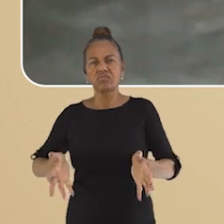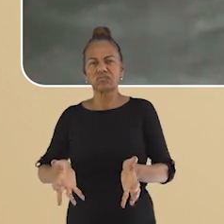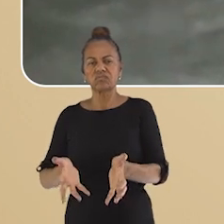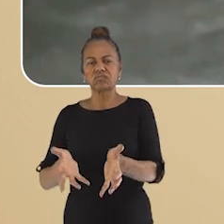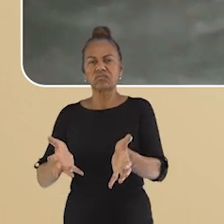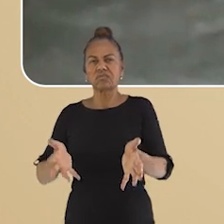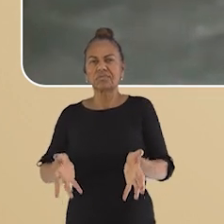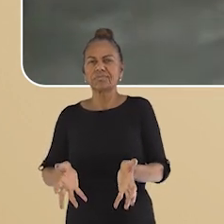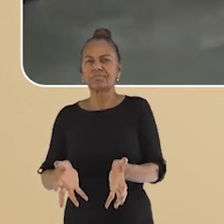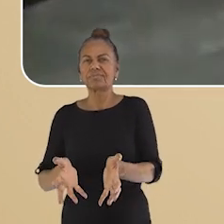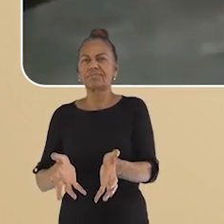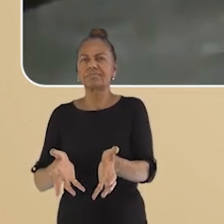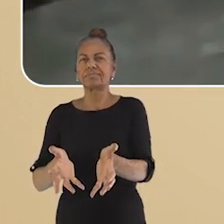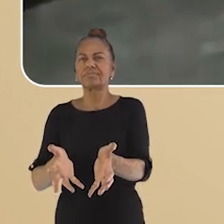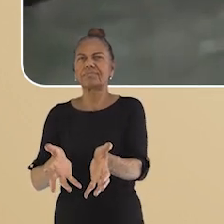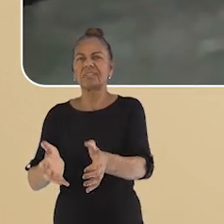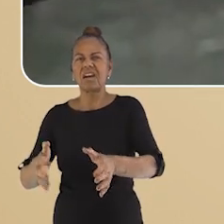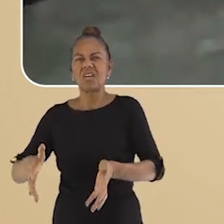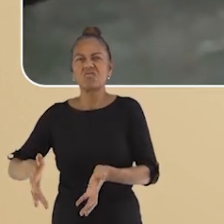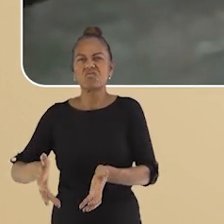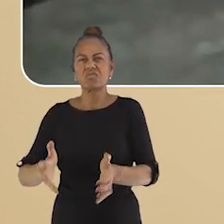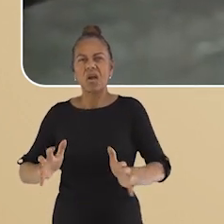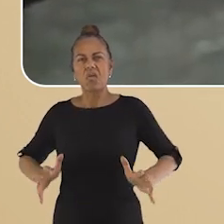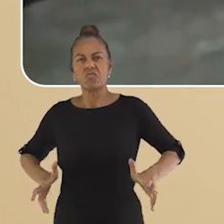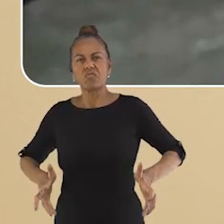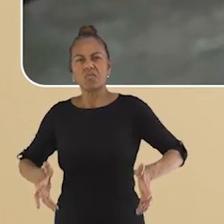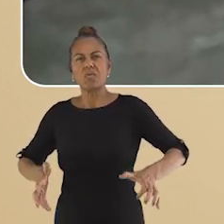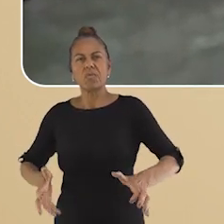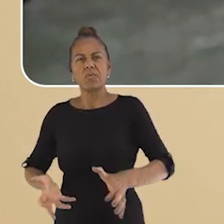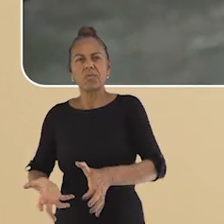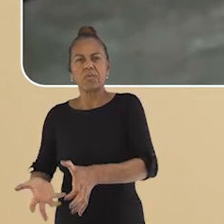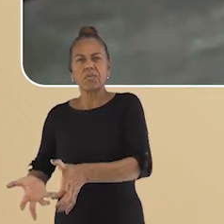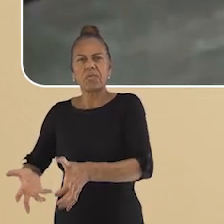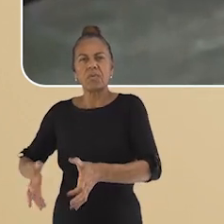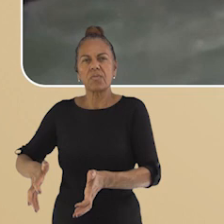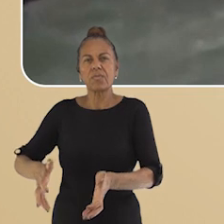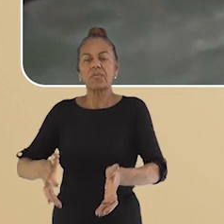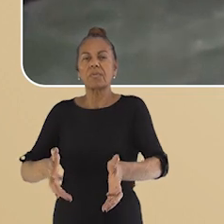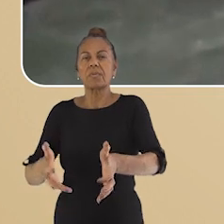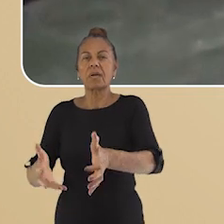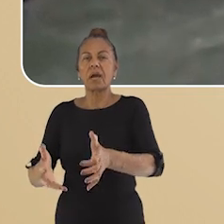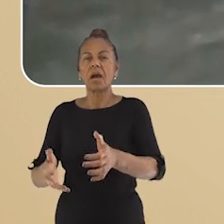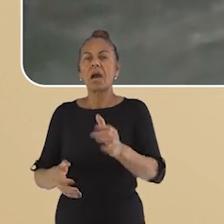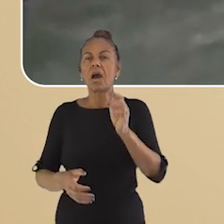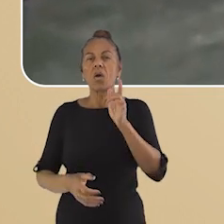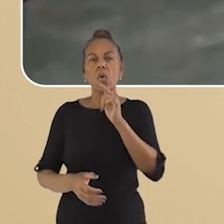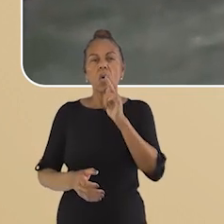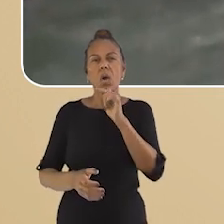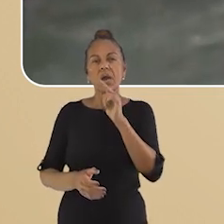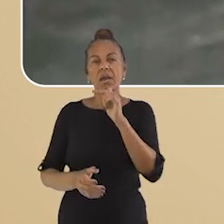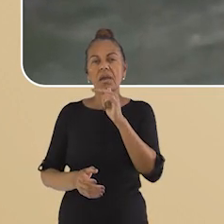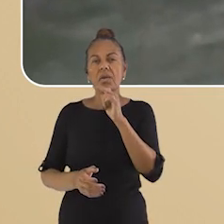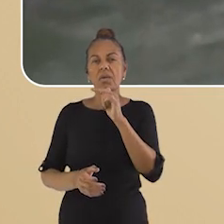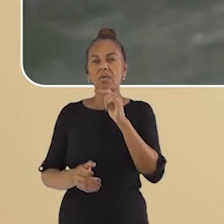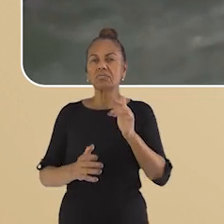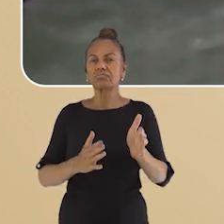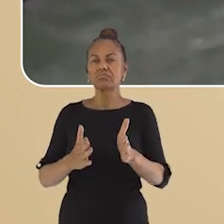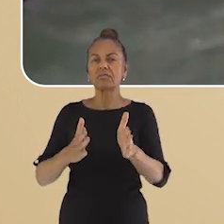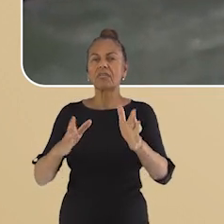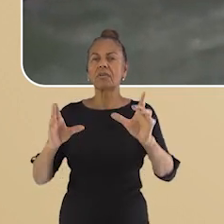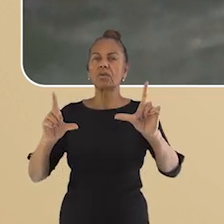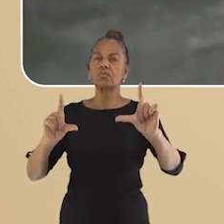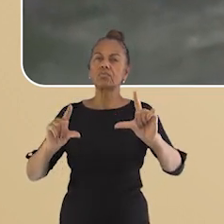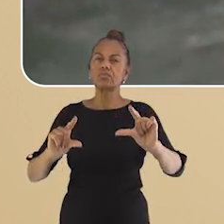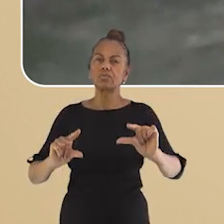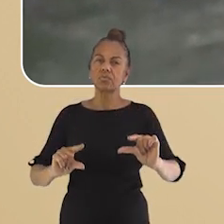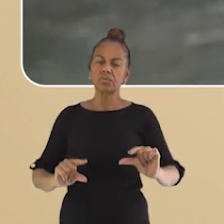foi fechando, o rio foi secando. Entendeu? E aí a gente também, para ir para, vamos supor, para